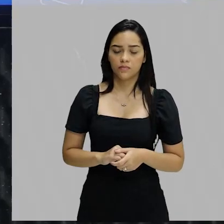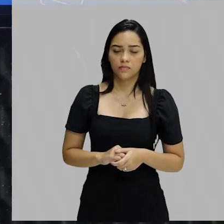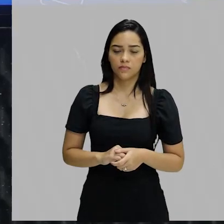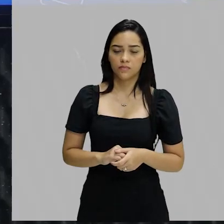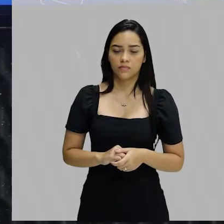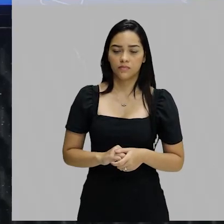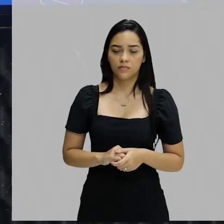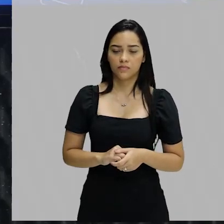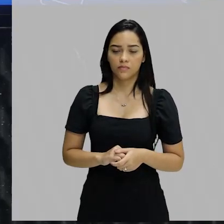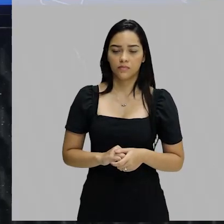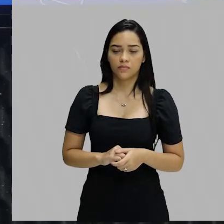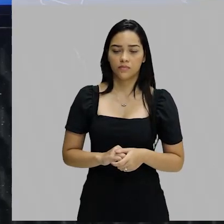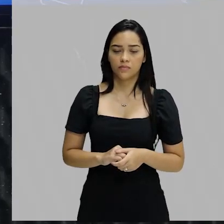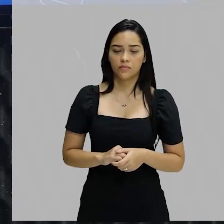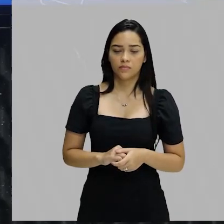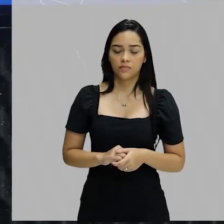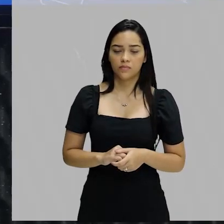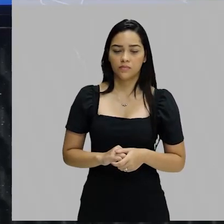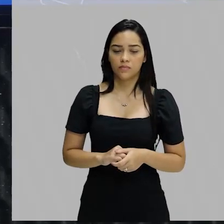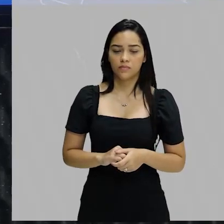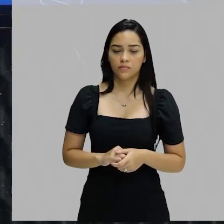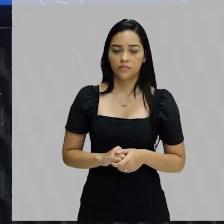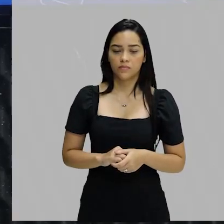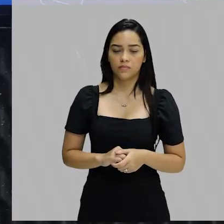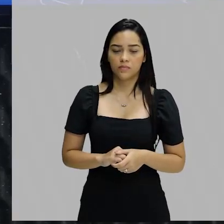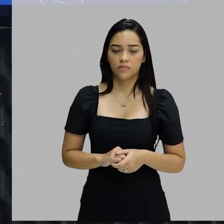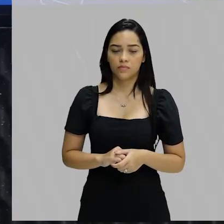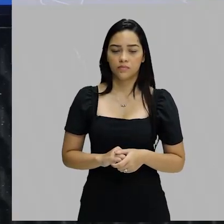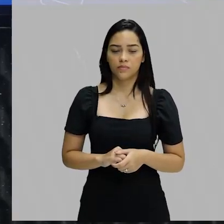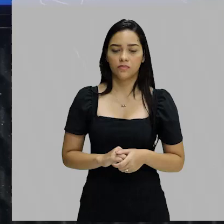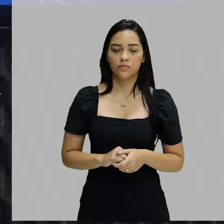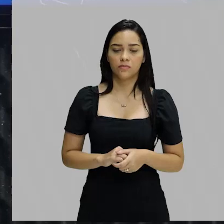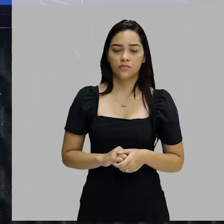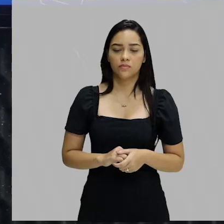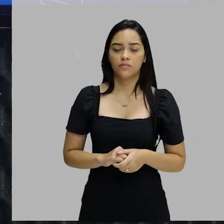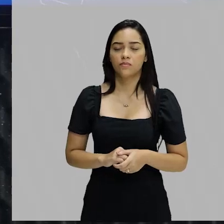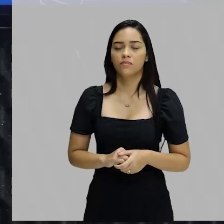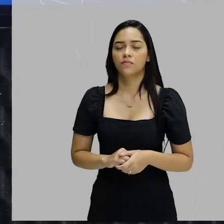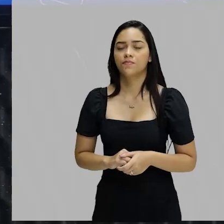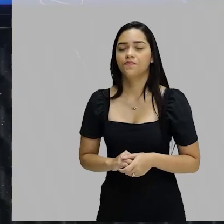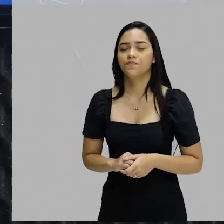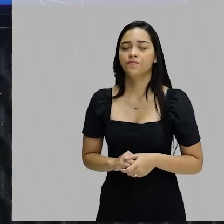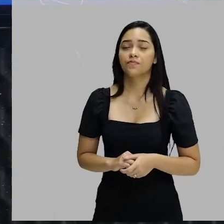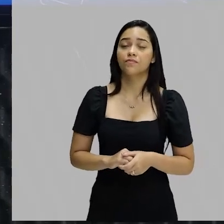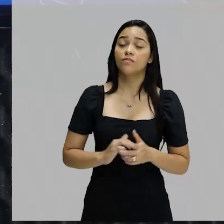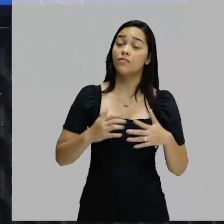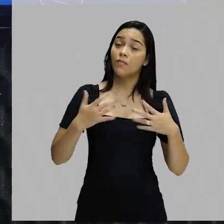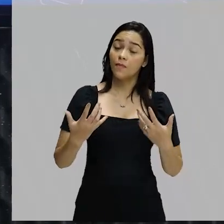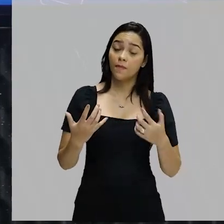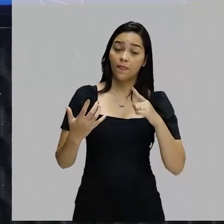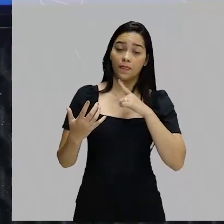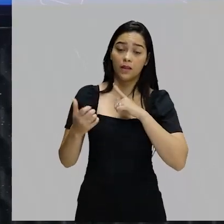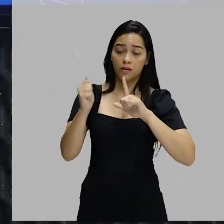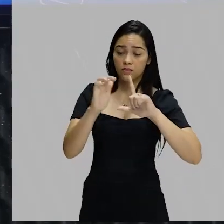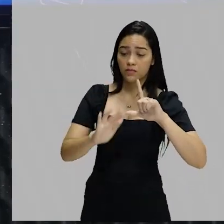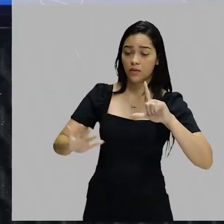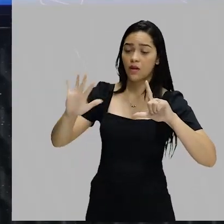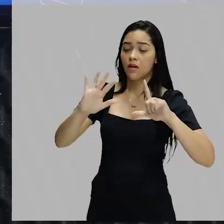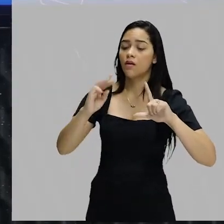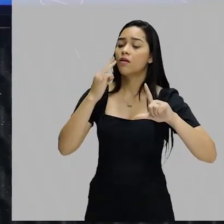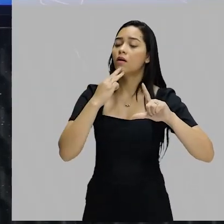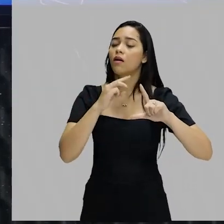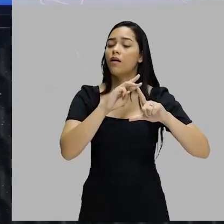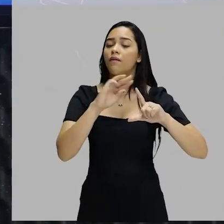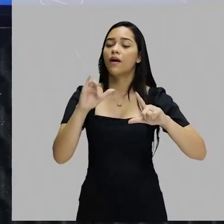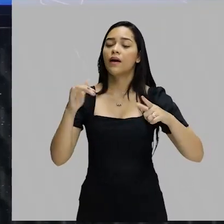próprio radical e pela flexão dos substantivos, que é a mudança na terminação das palavras. Lá na plataforma Gonçalves Dias, vocês